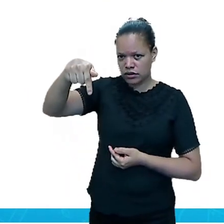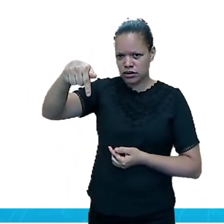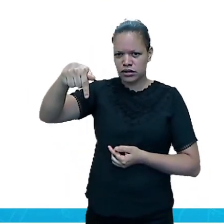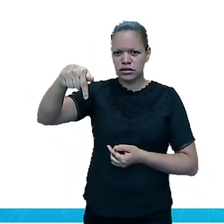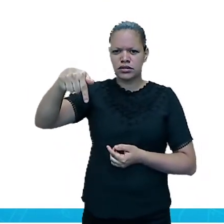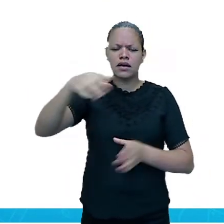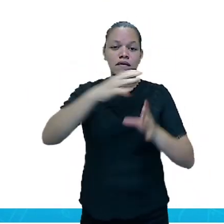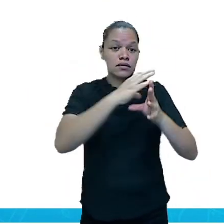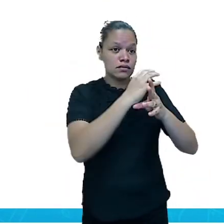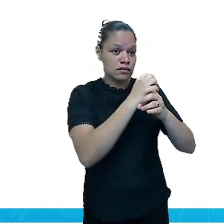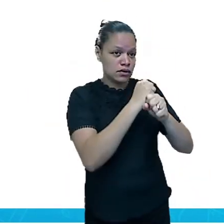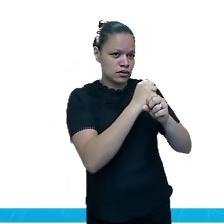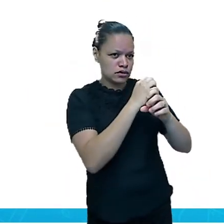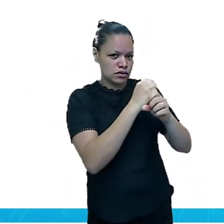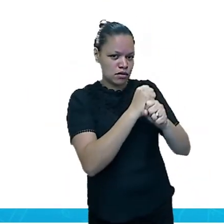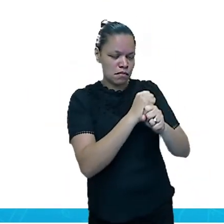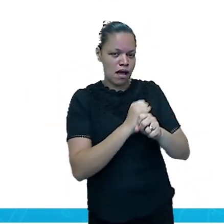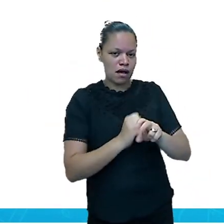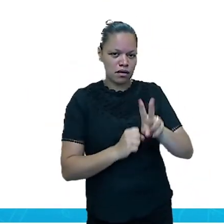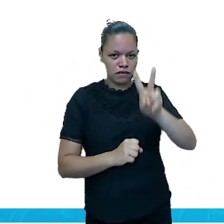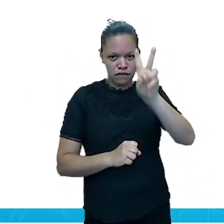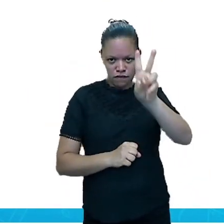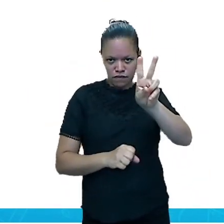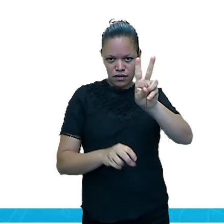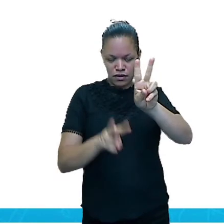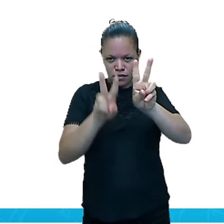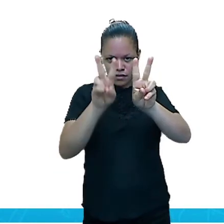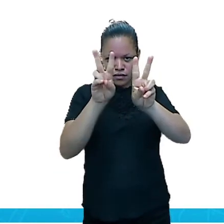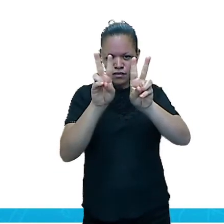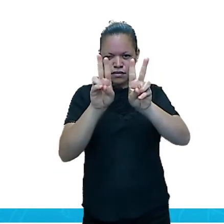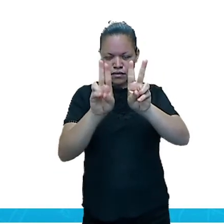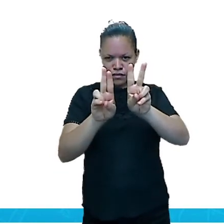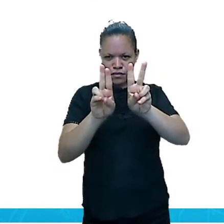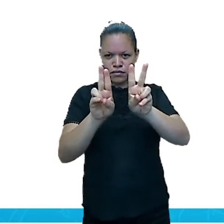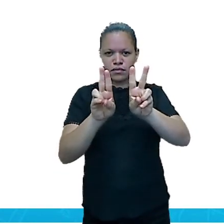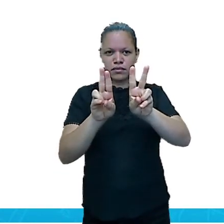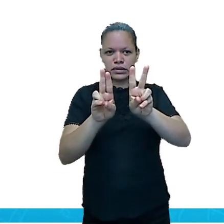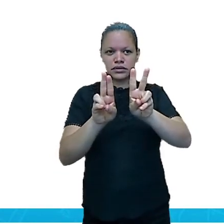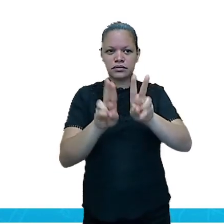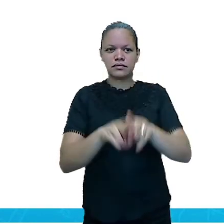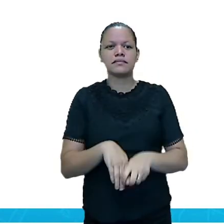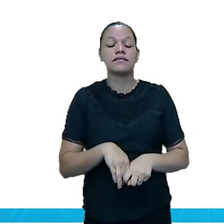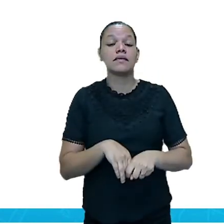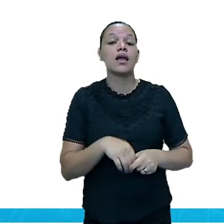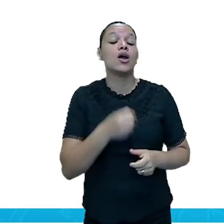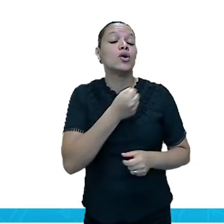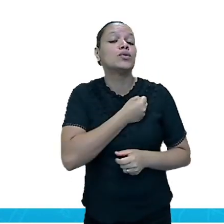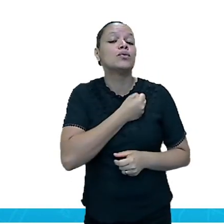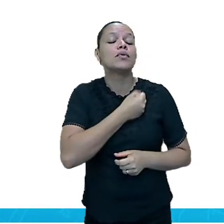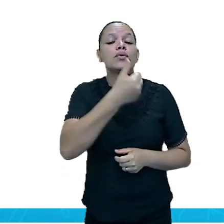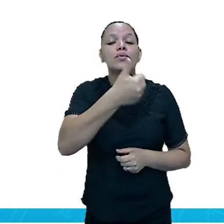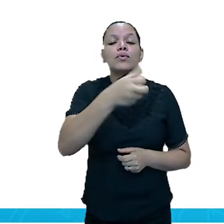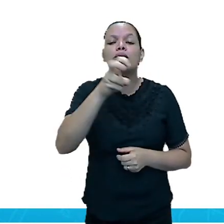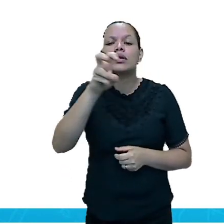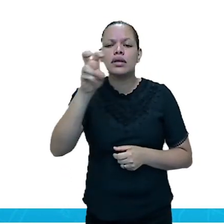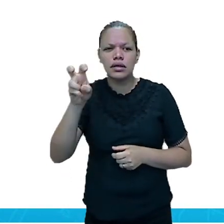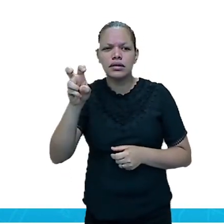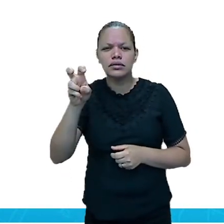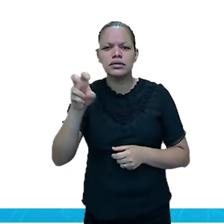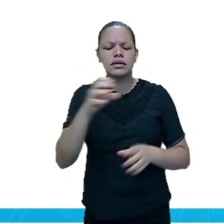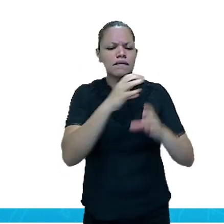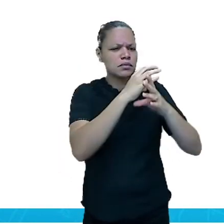e 2 letras I, que é o número 2. Para formar o número 15, então seria